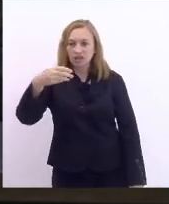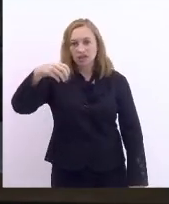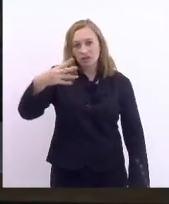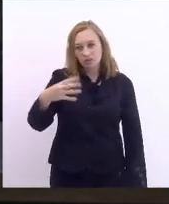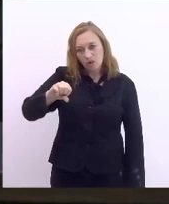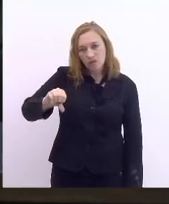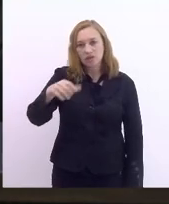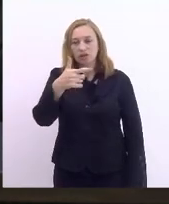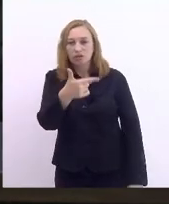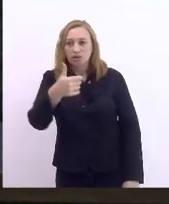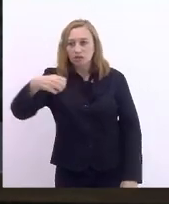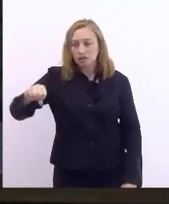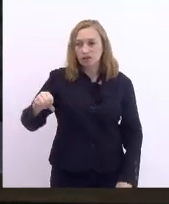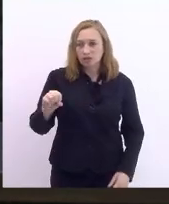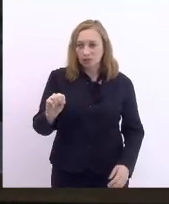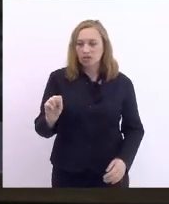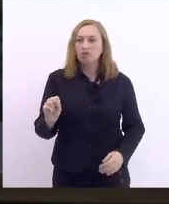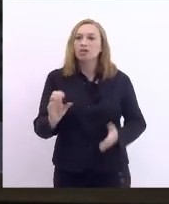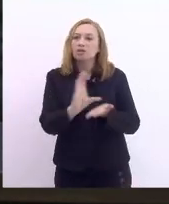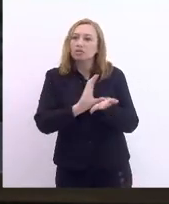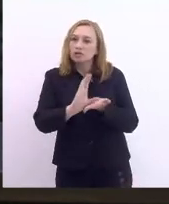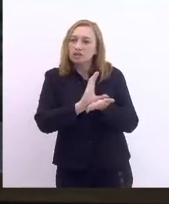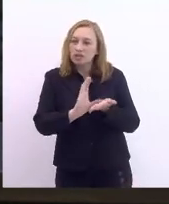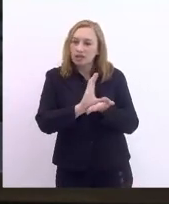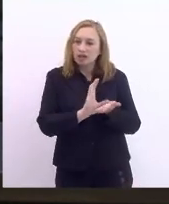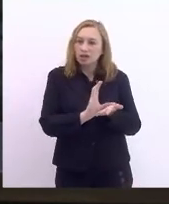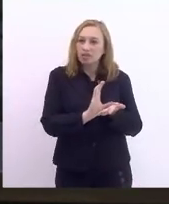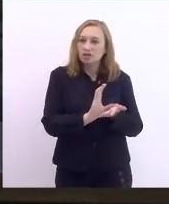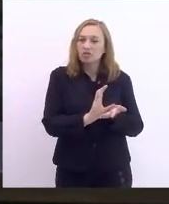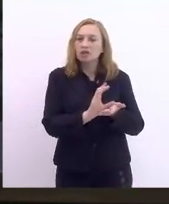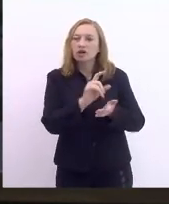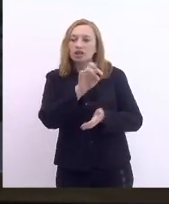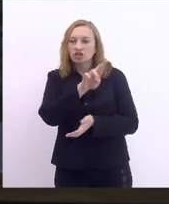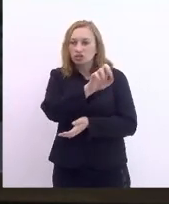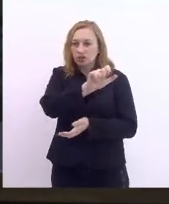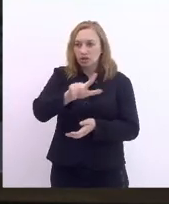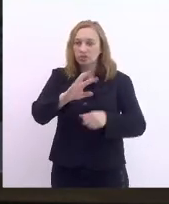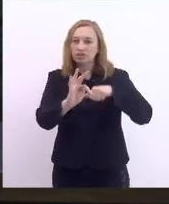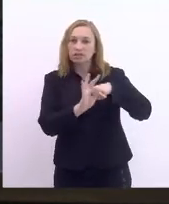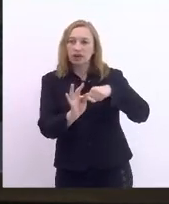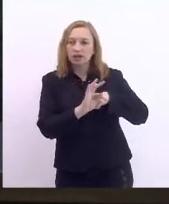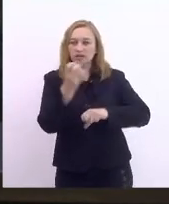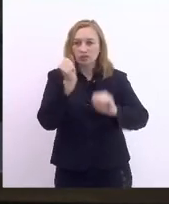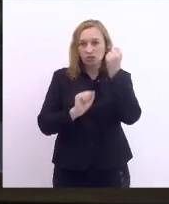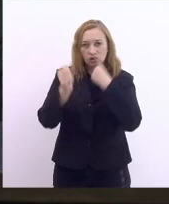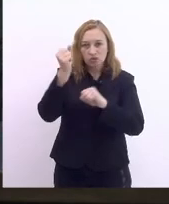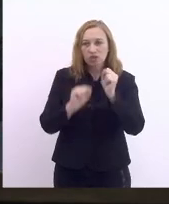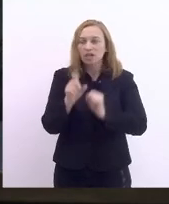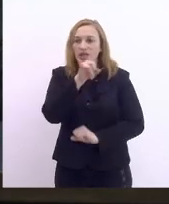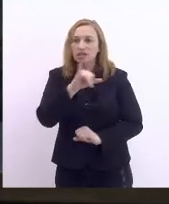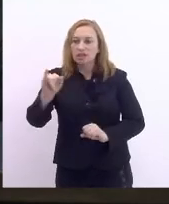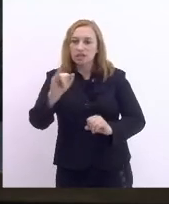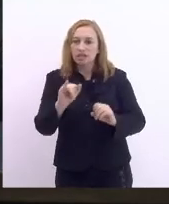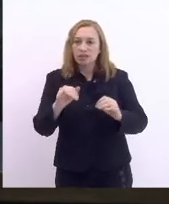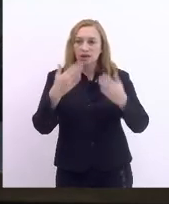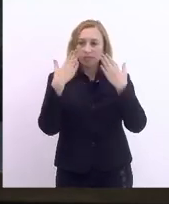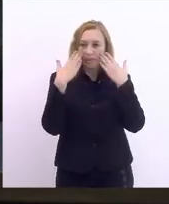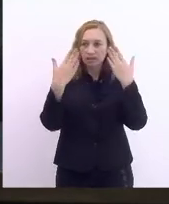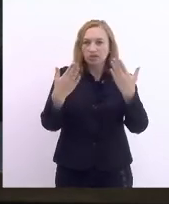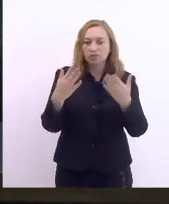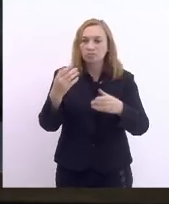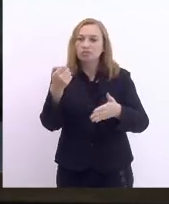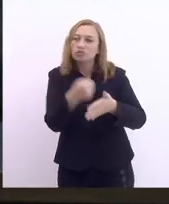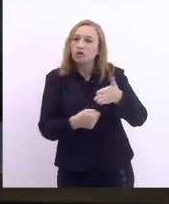que criou o Conselho Federal e os conselhos regionais dos técnicos industriais esta data a conquista